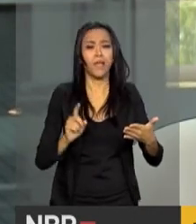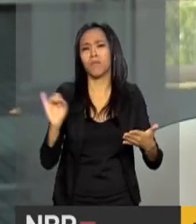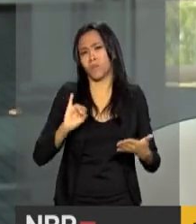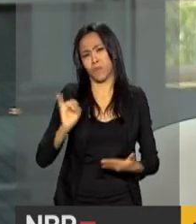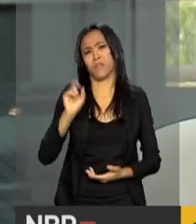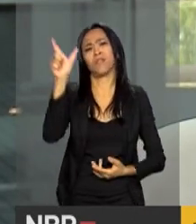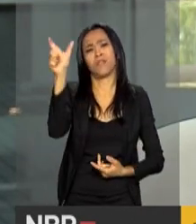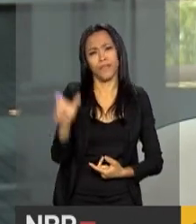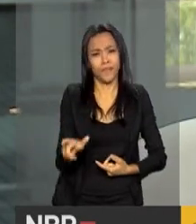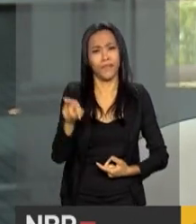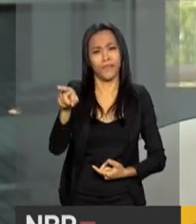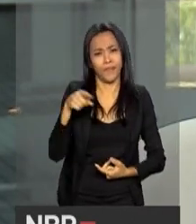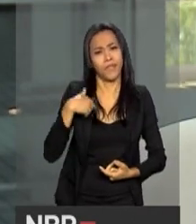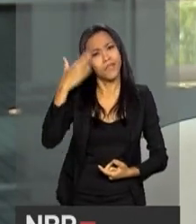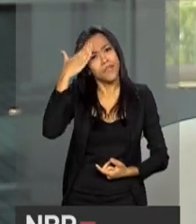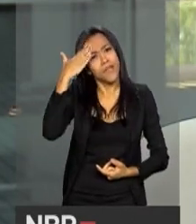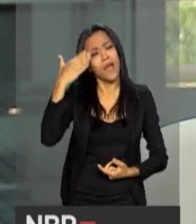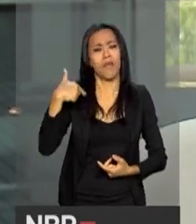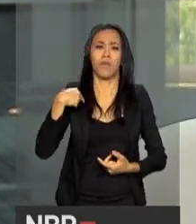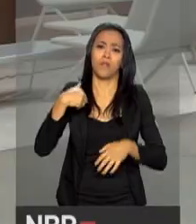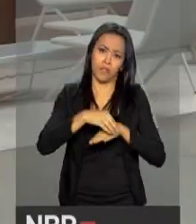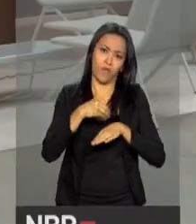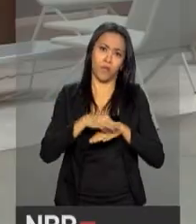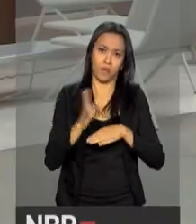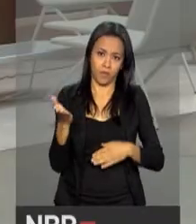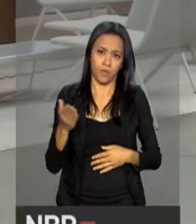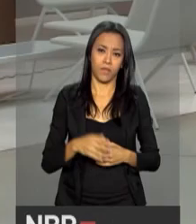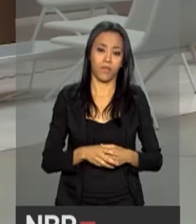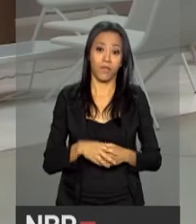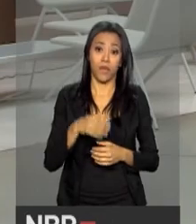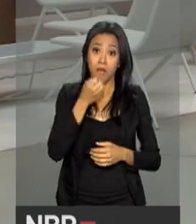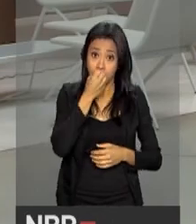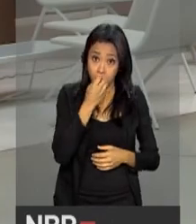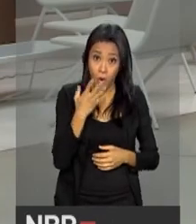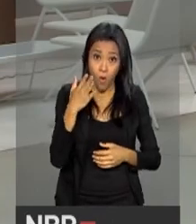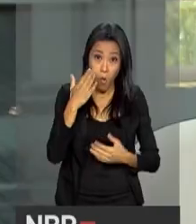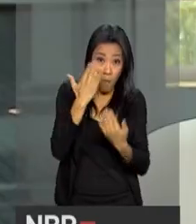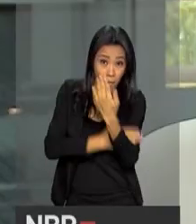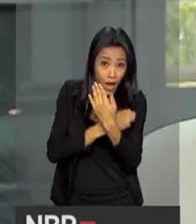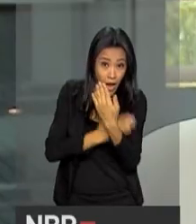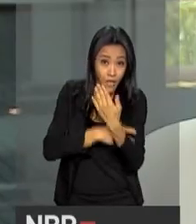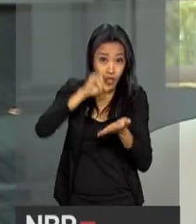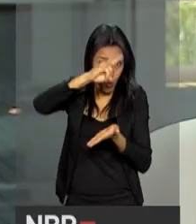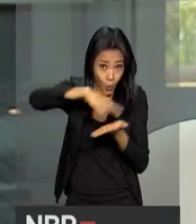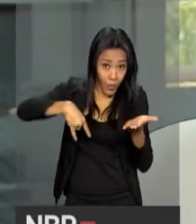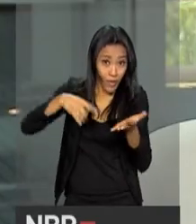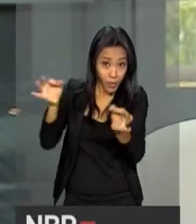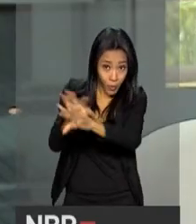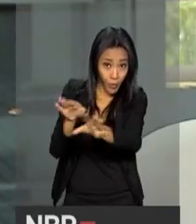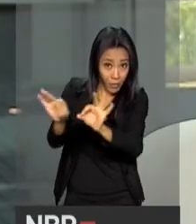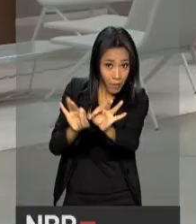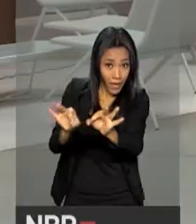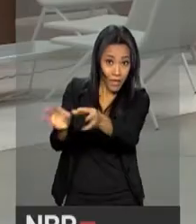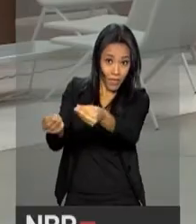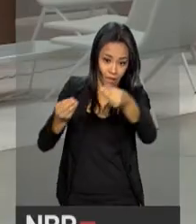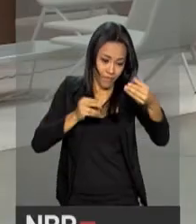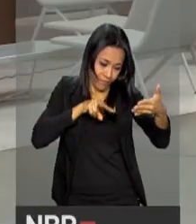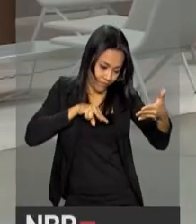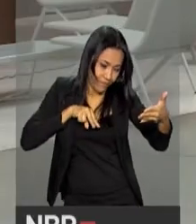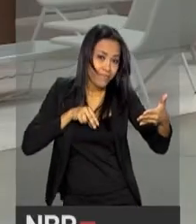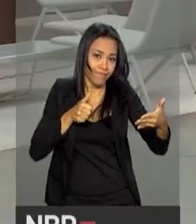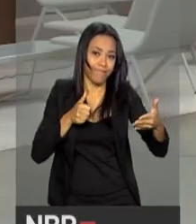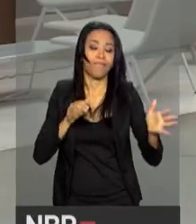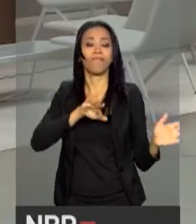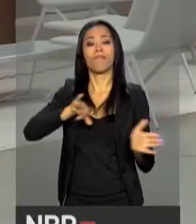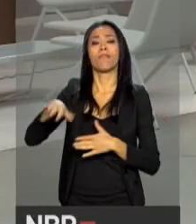é municiado dessas informações é bom reunir ali uma pastinha de documentos e olha ja agora os